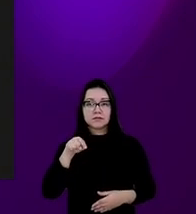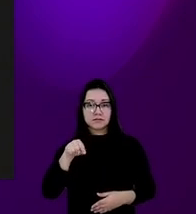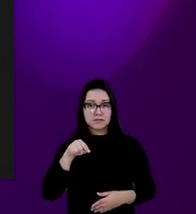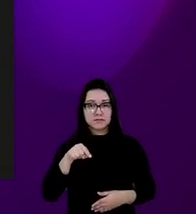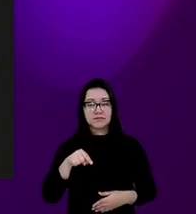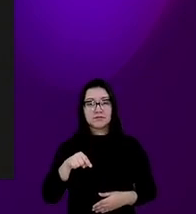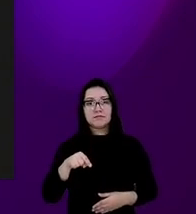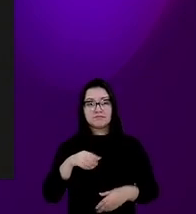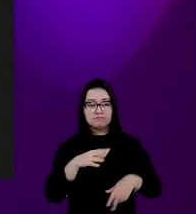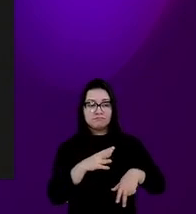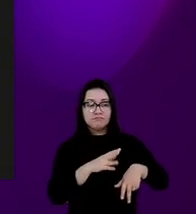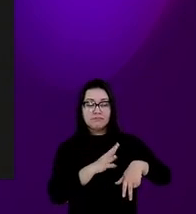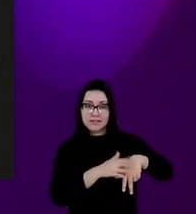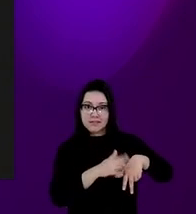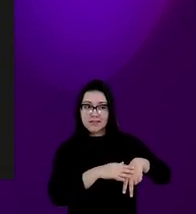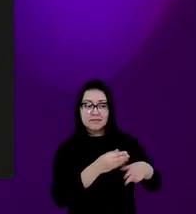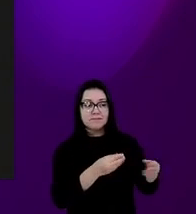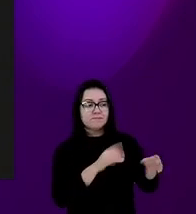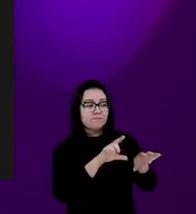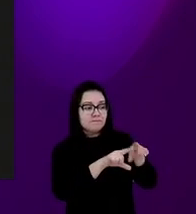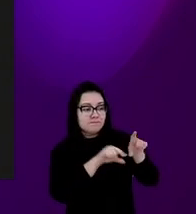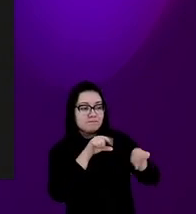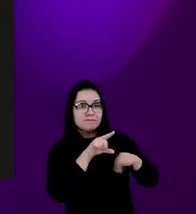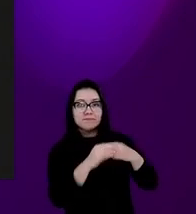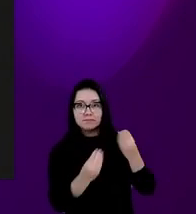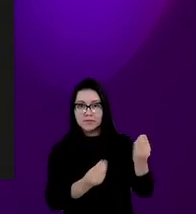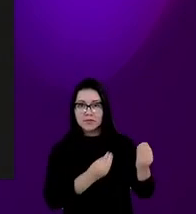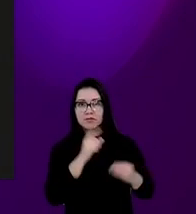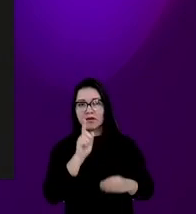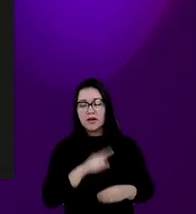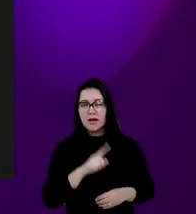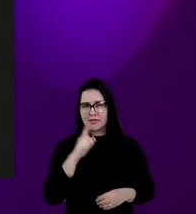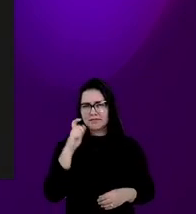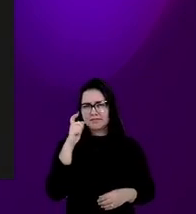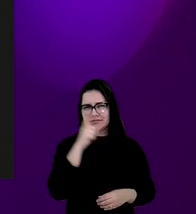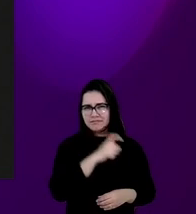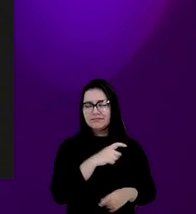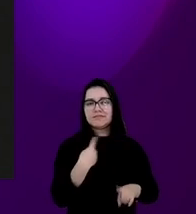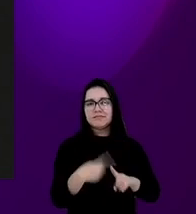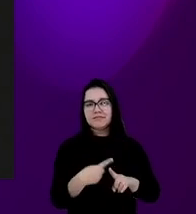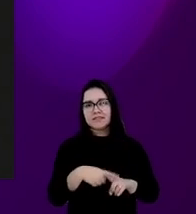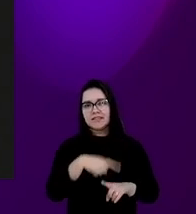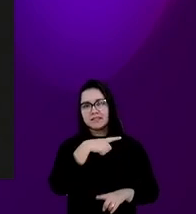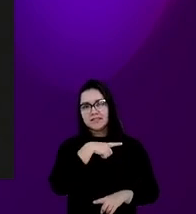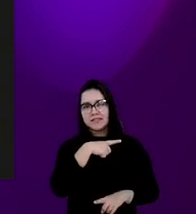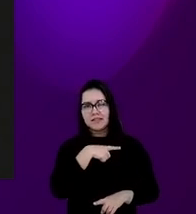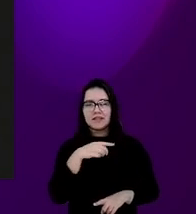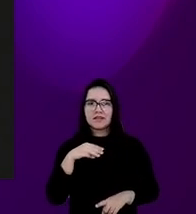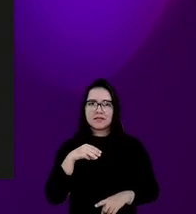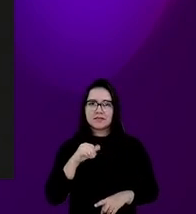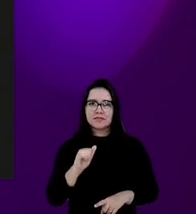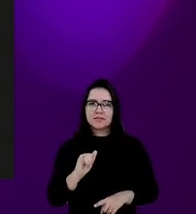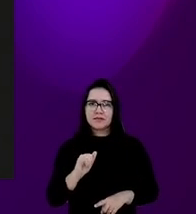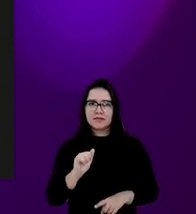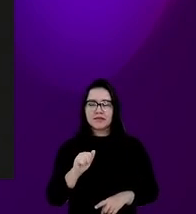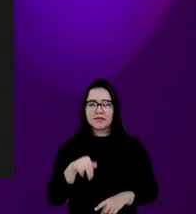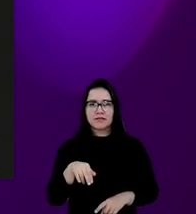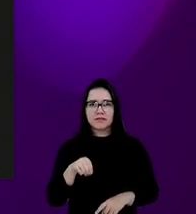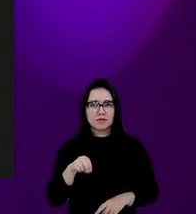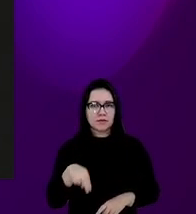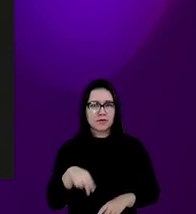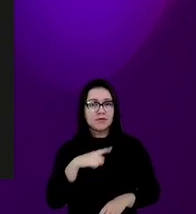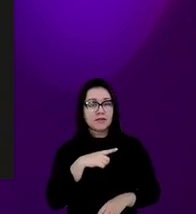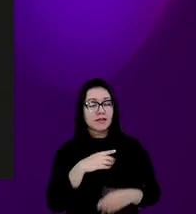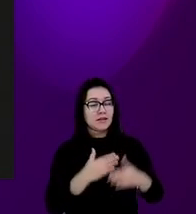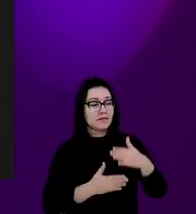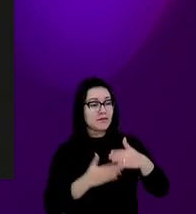bastante crítico, até porque existe aí, no caso do mieloma, particularmente, o Luciano deve comentar isso, uma limitação